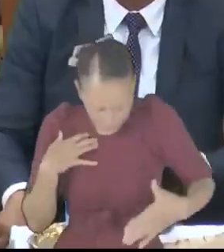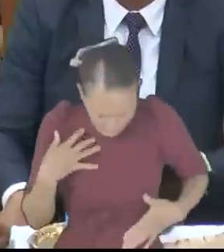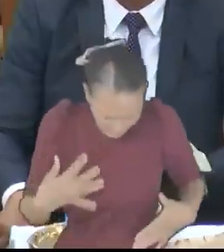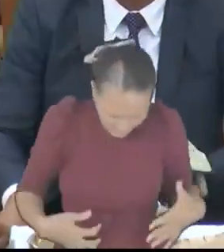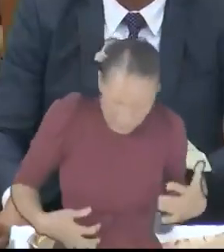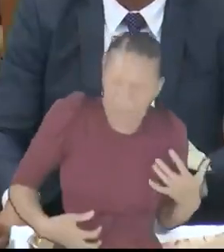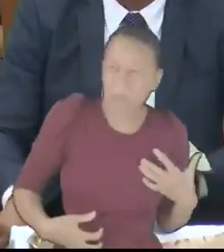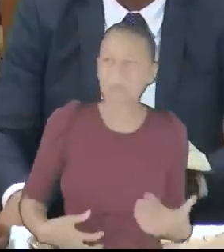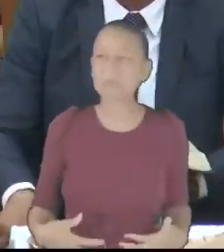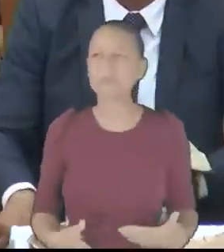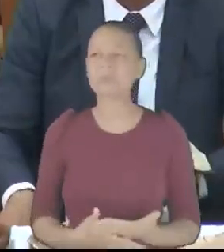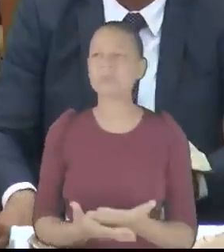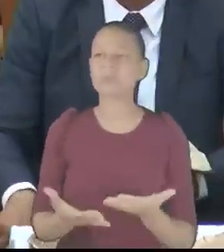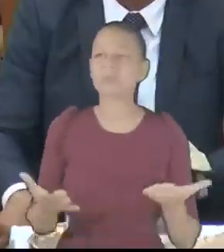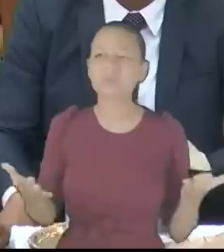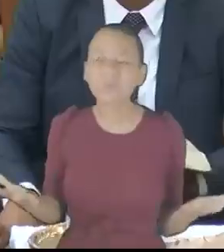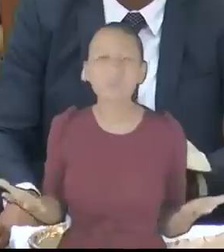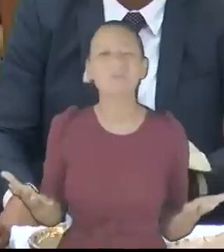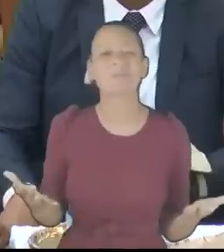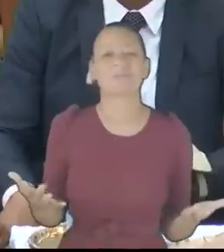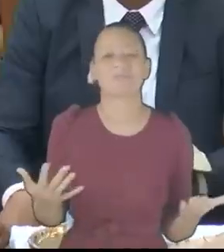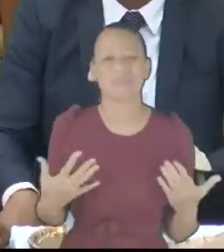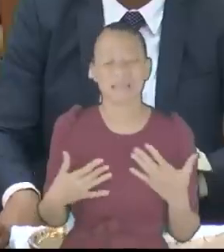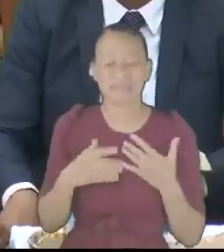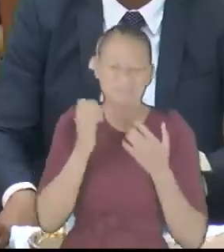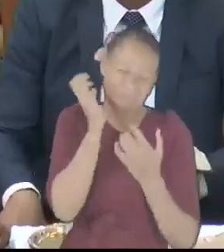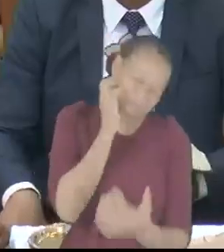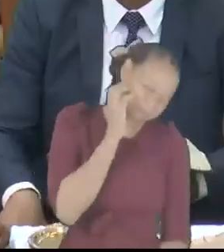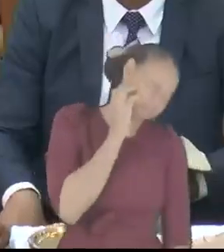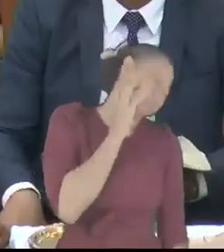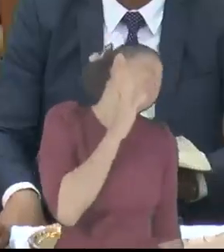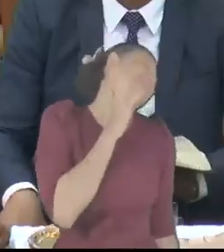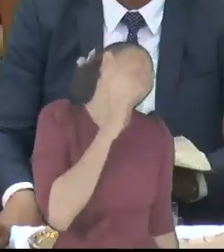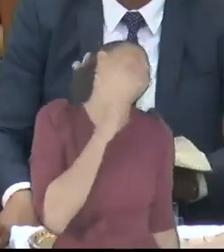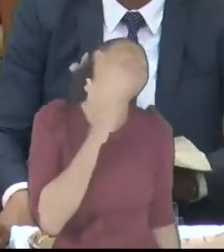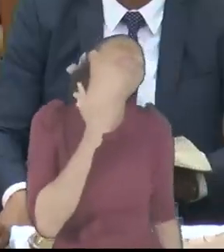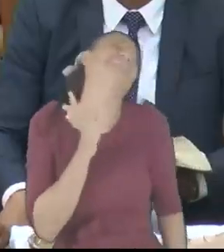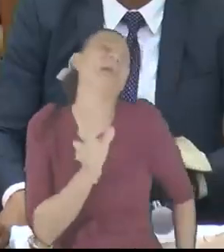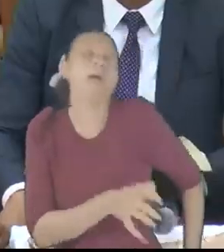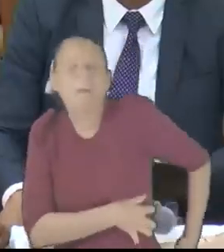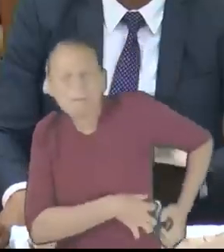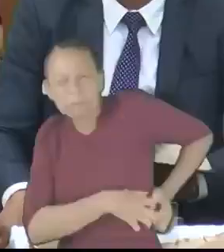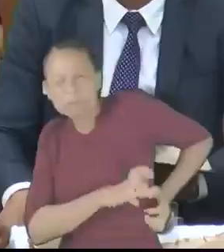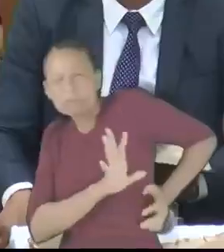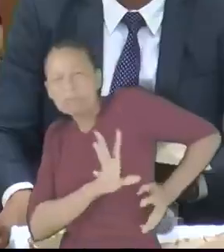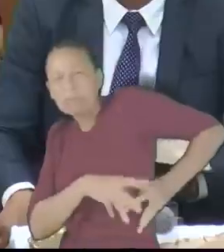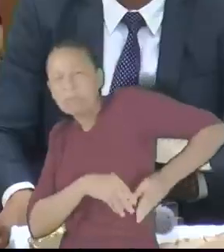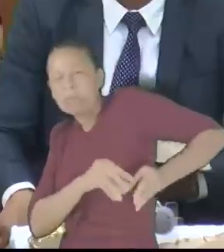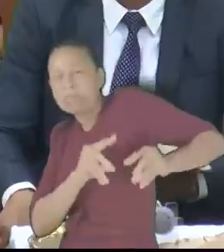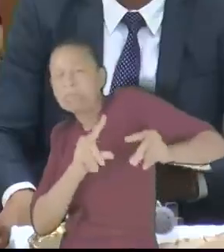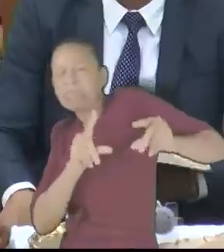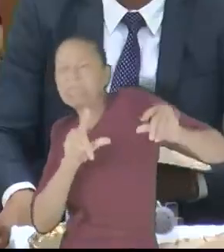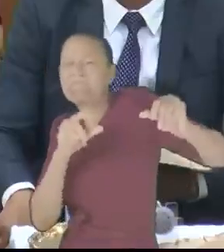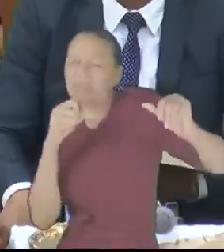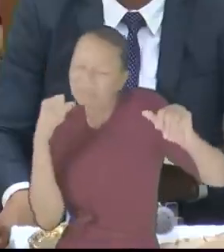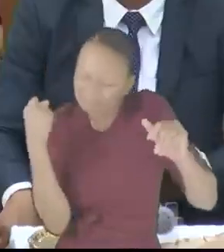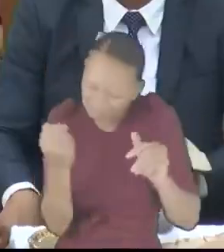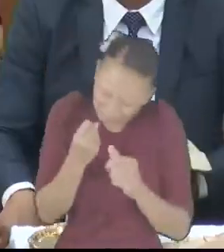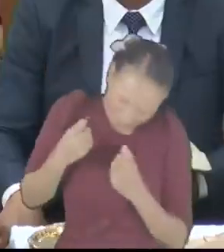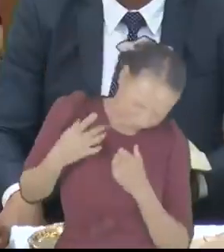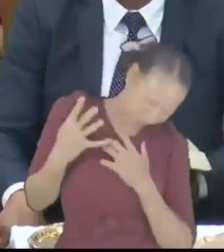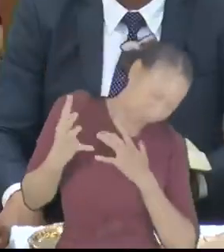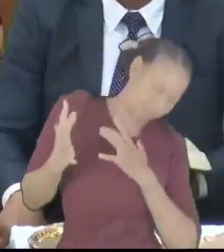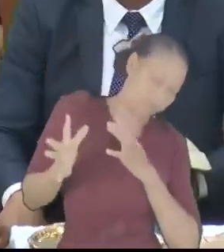todo riscado. A pele voava, pedaços de carne voavam. Segundo os